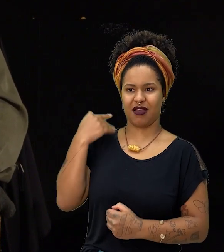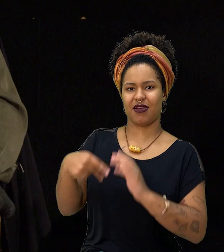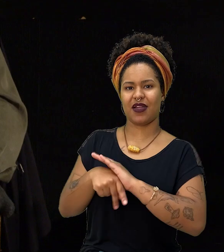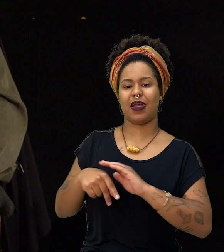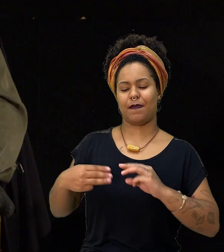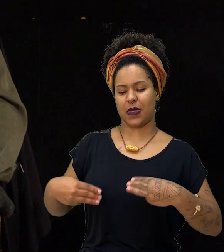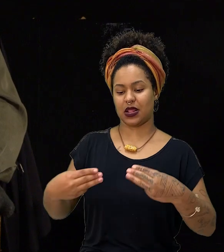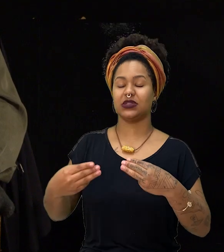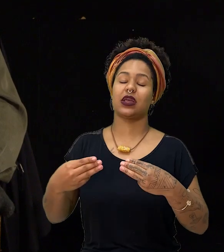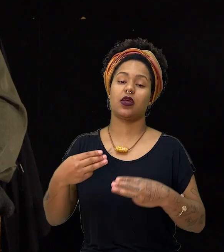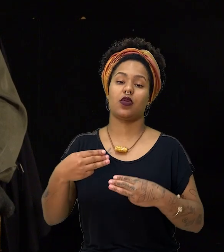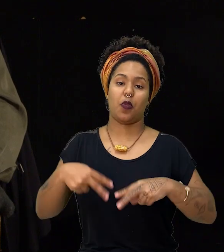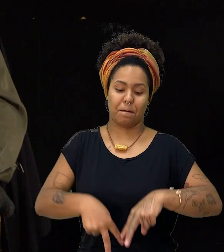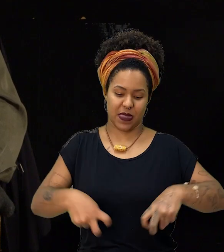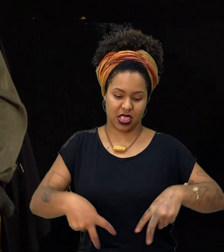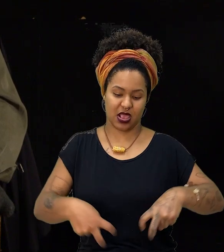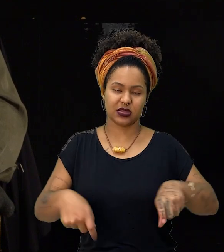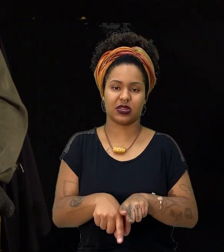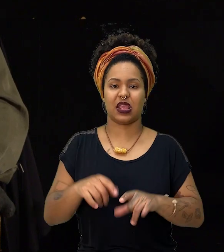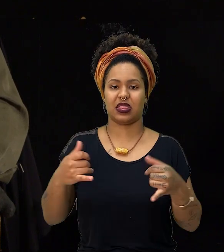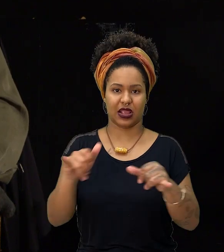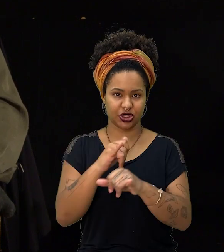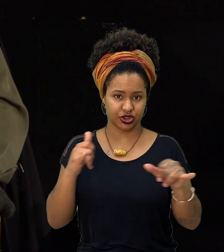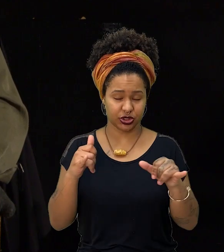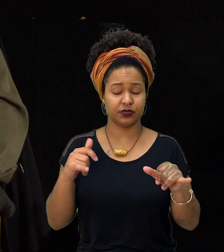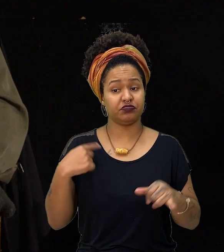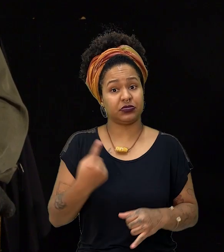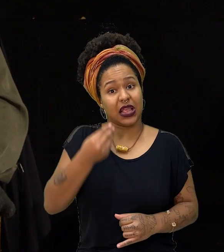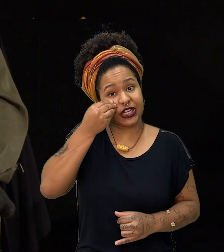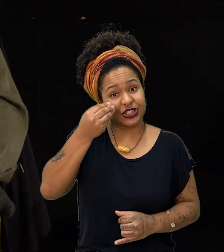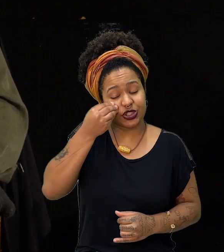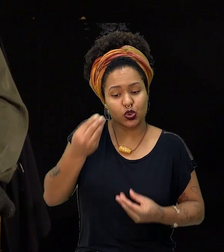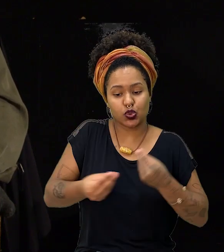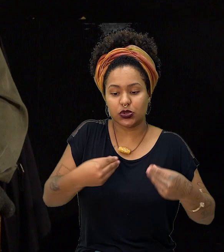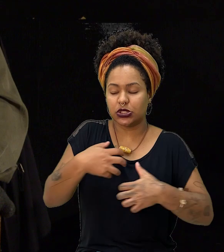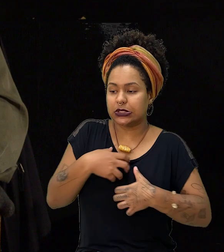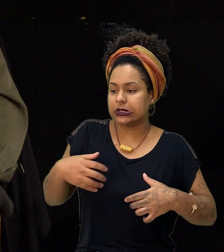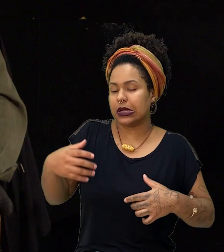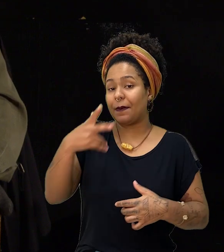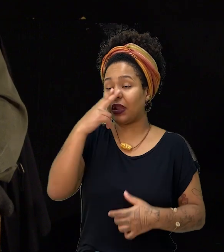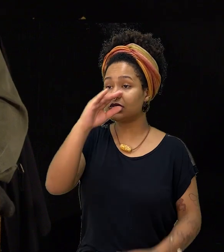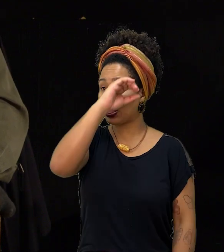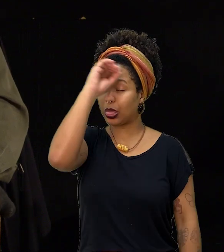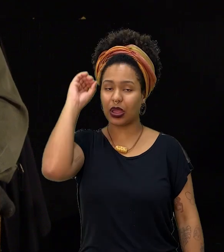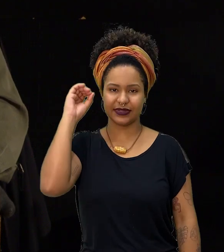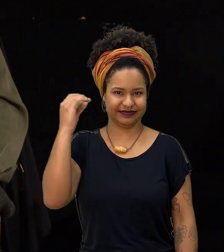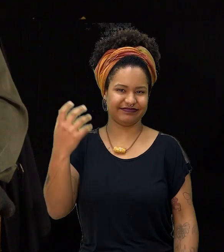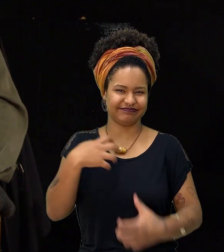Energia. E a gente tentou, de uma forma quase que ingênua, eu diria,